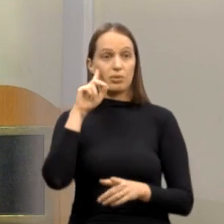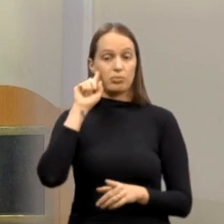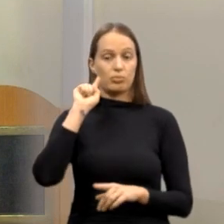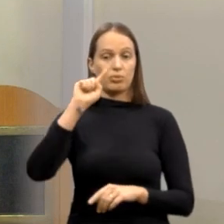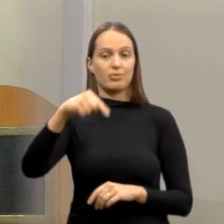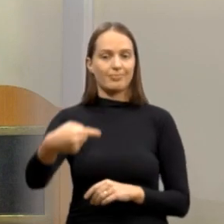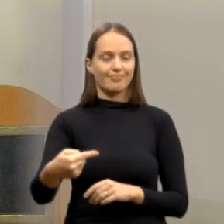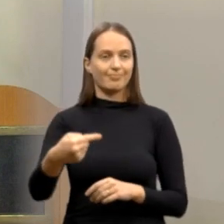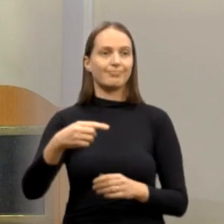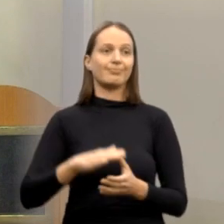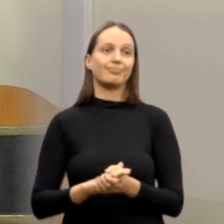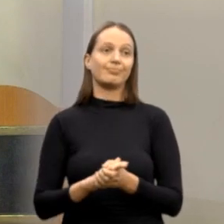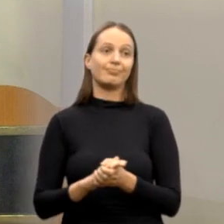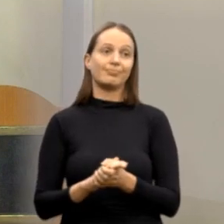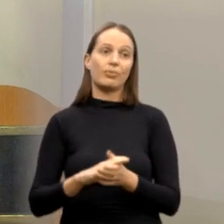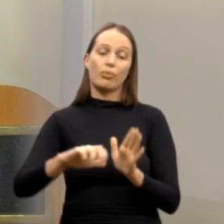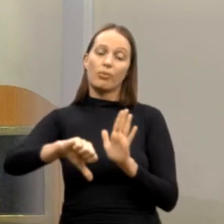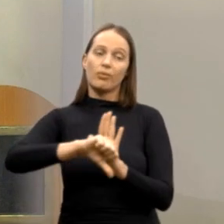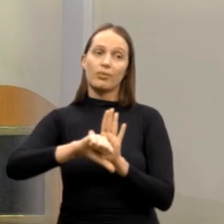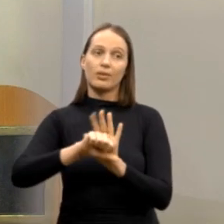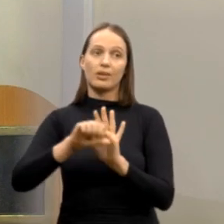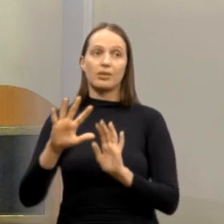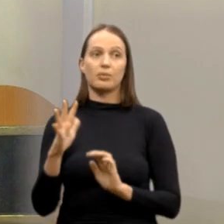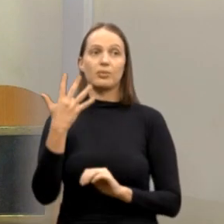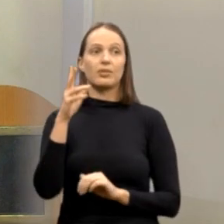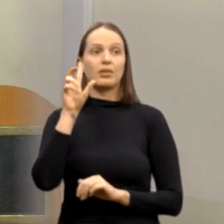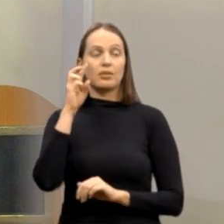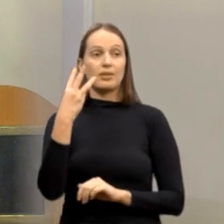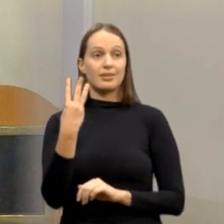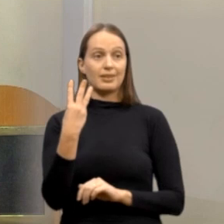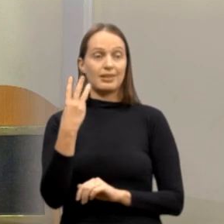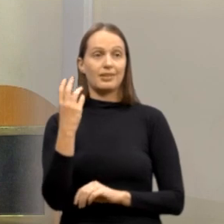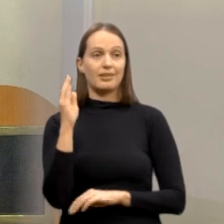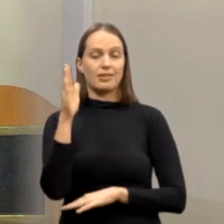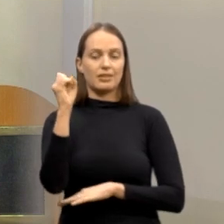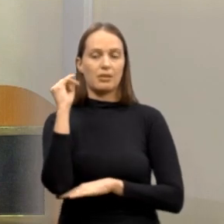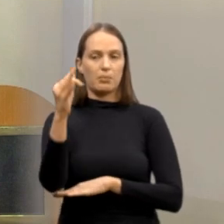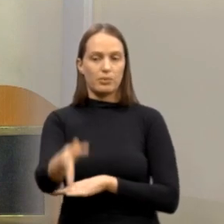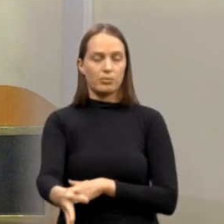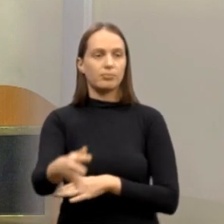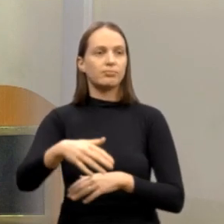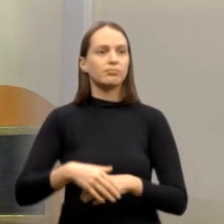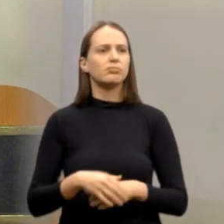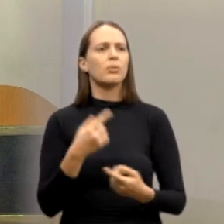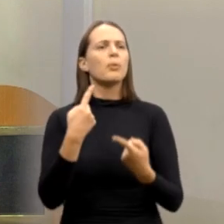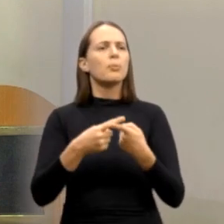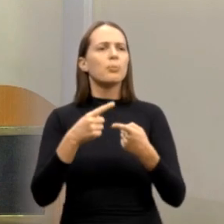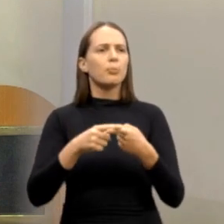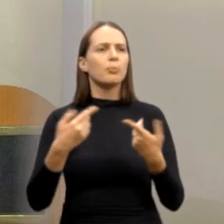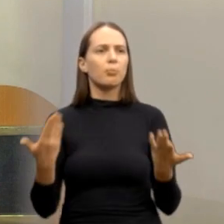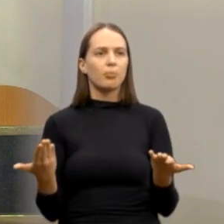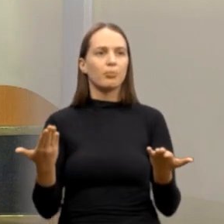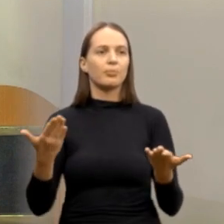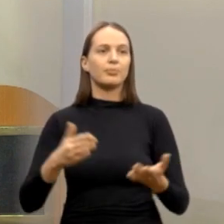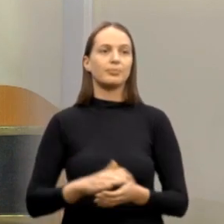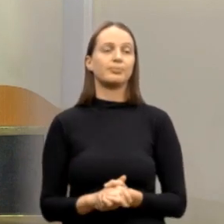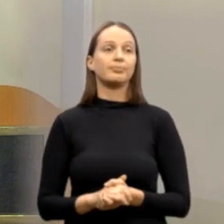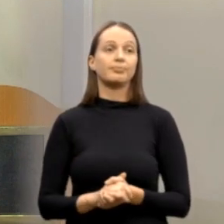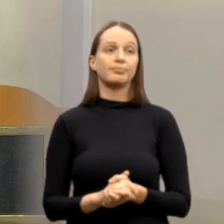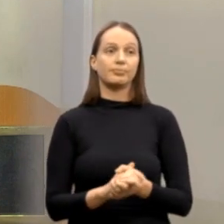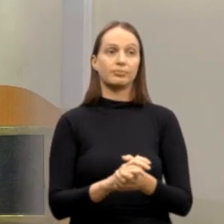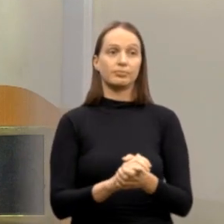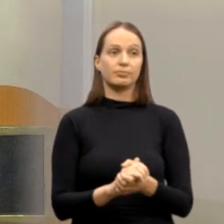às às 3 horas da madrugada por qual motivo foi permitido ao amanac as